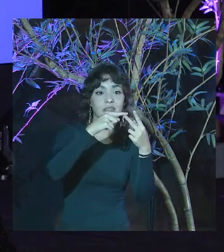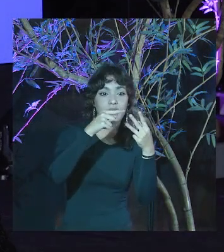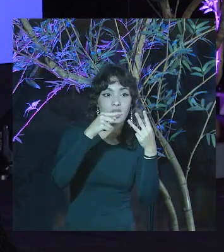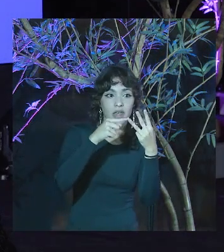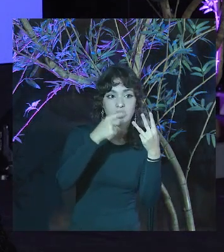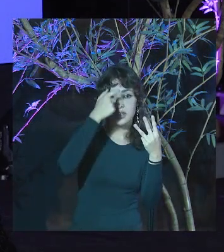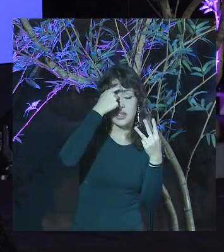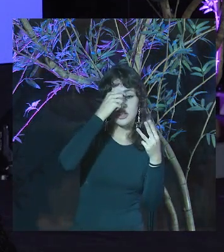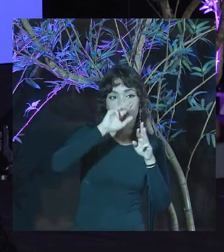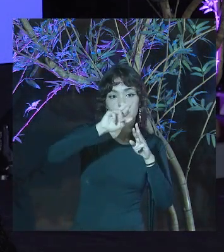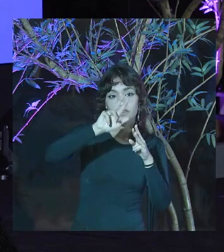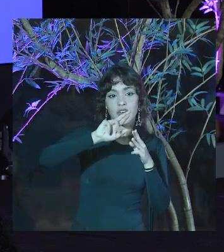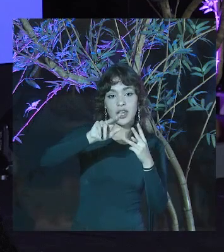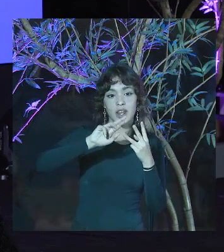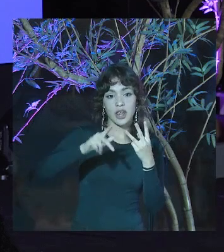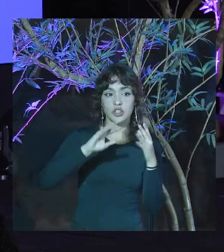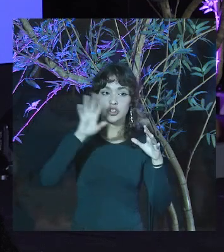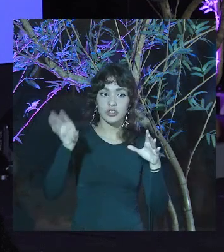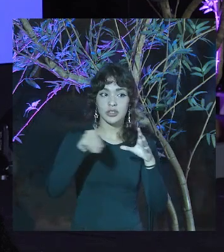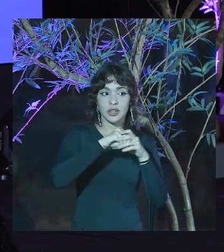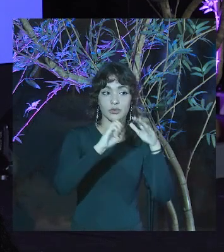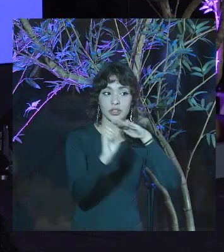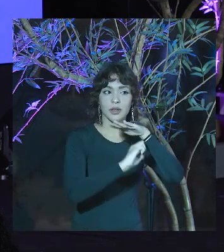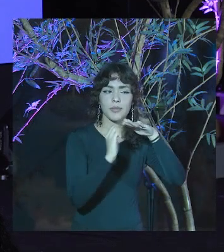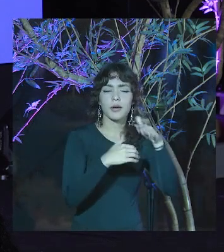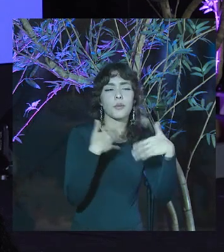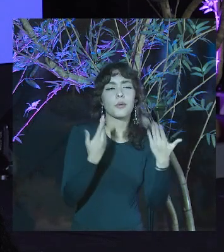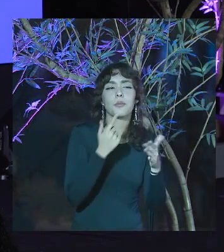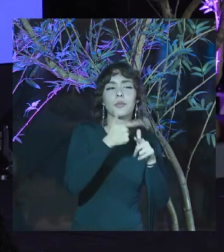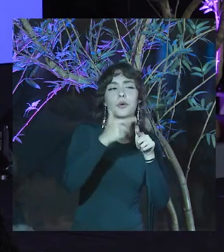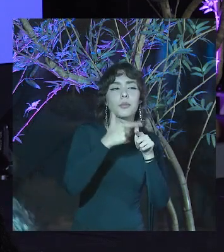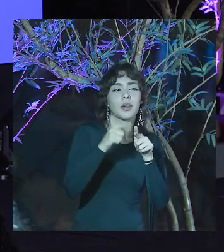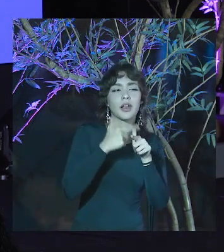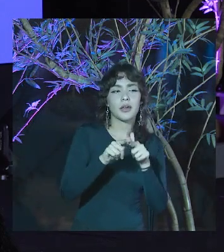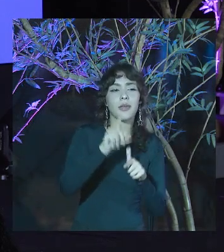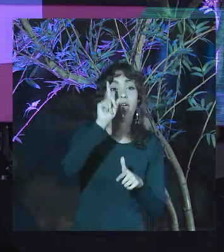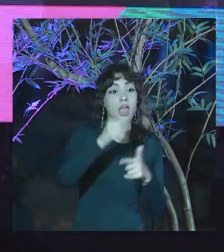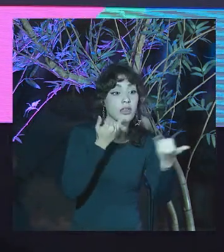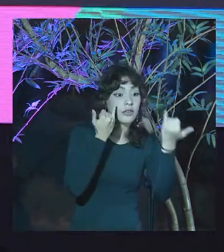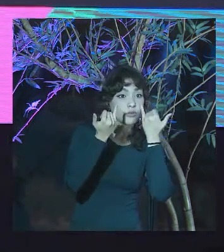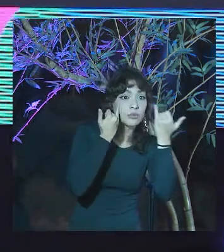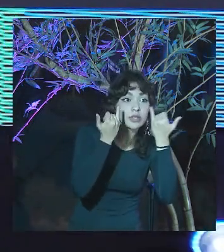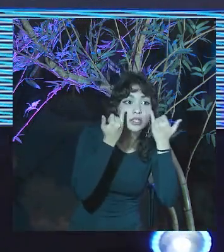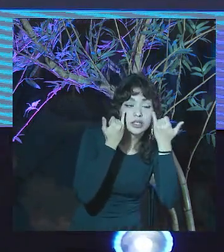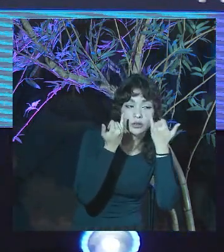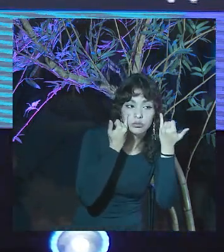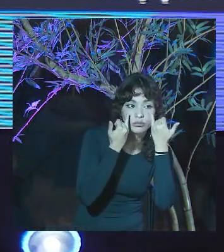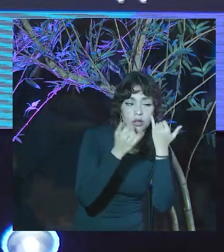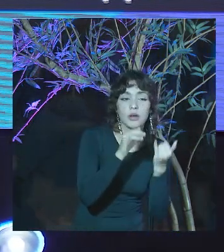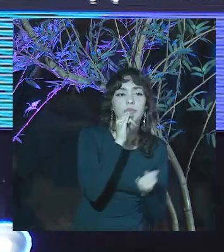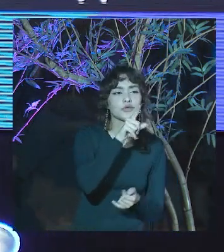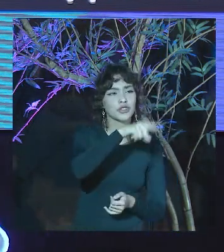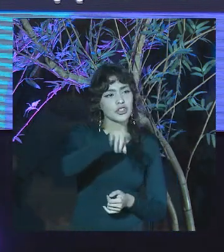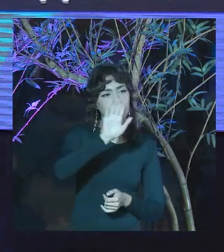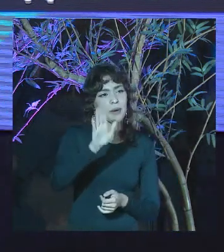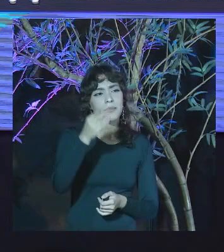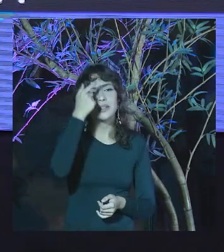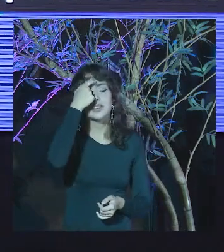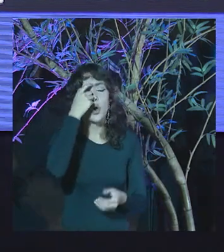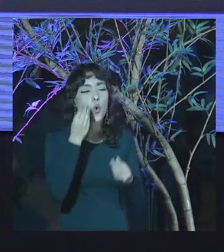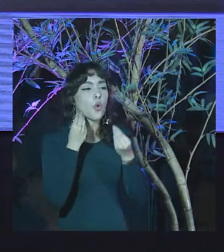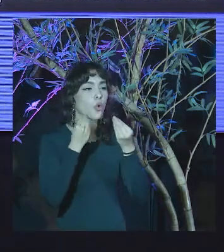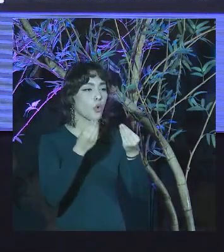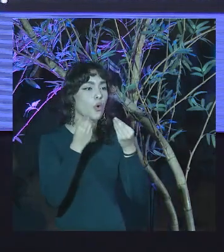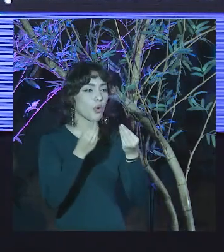ambientes organizacionais. Qual o problema disso? O problema disso está na informação. Vocês já pararam para pensar como que